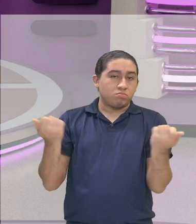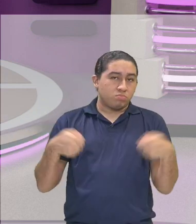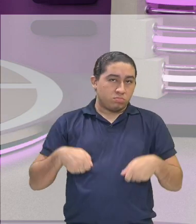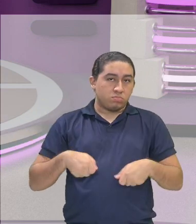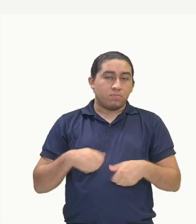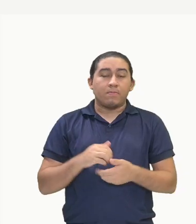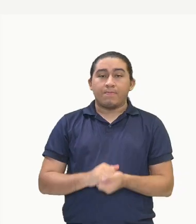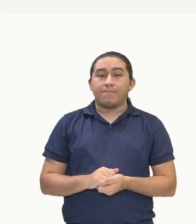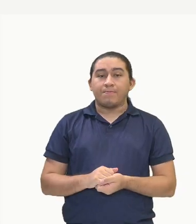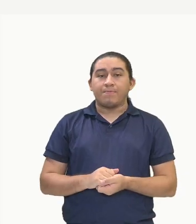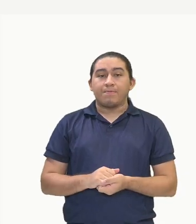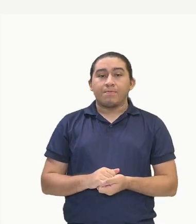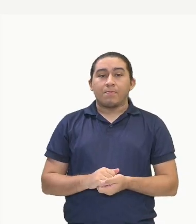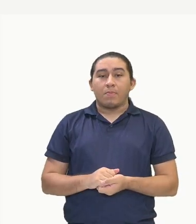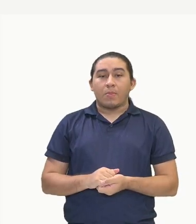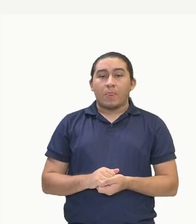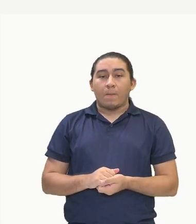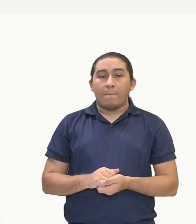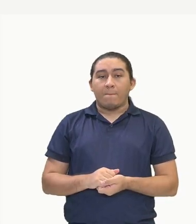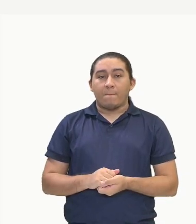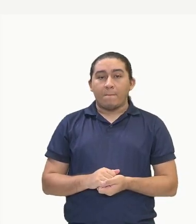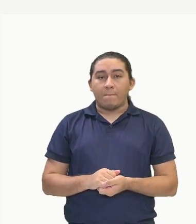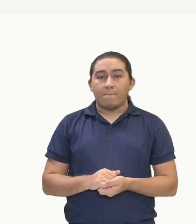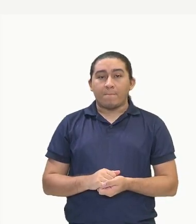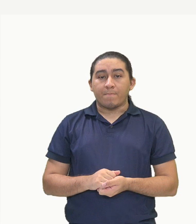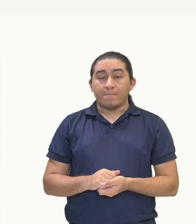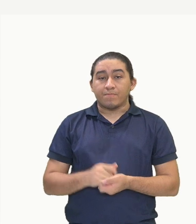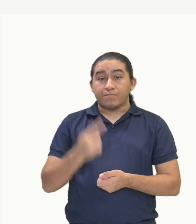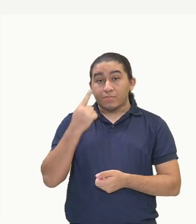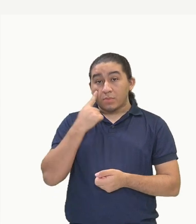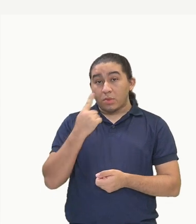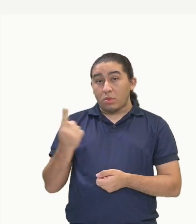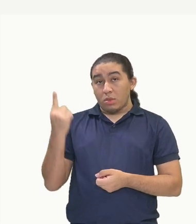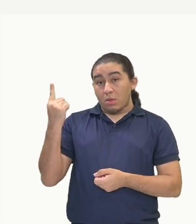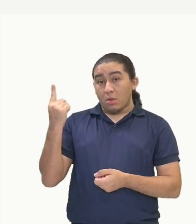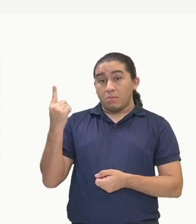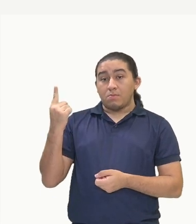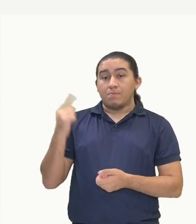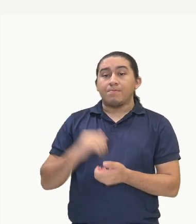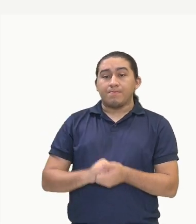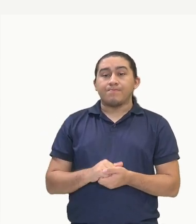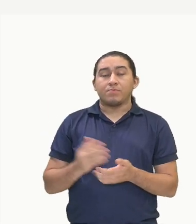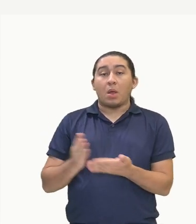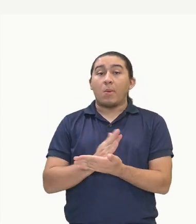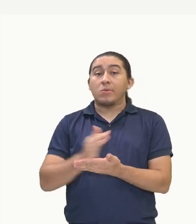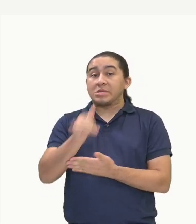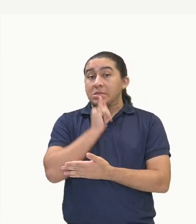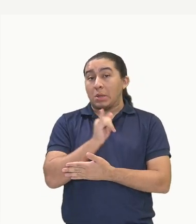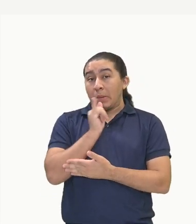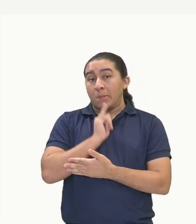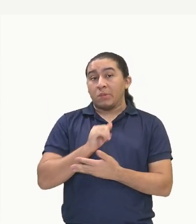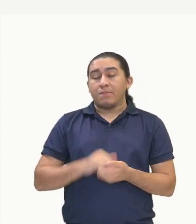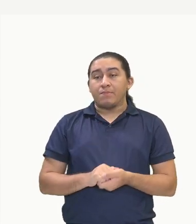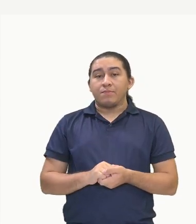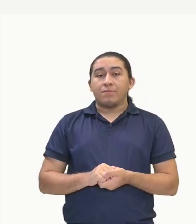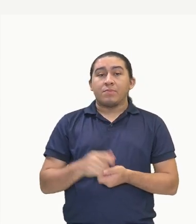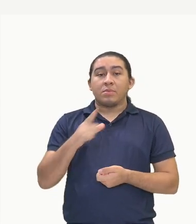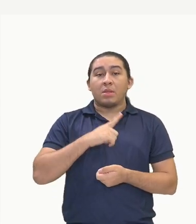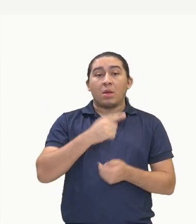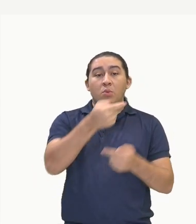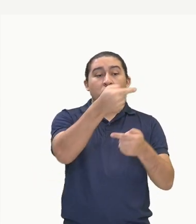então à nossa cartela. Nós temos aí alguns exemplos de fração decimal. Nós temos o primeiro,